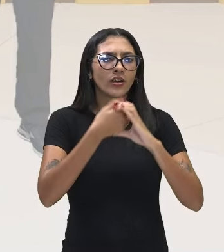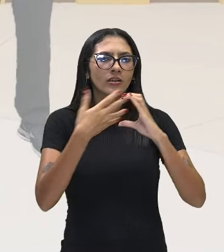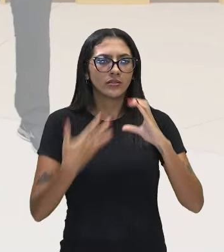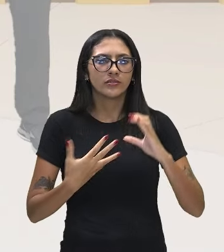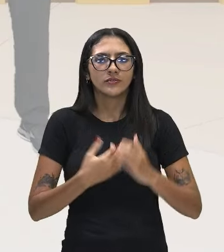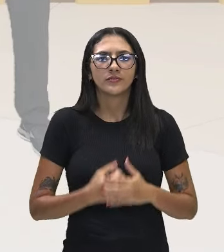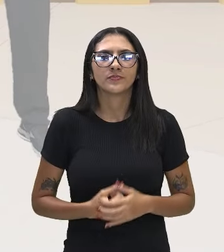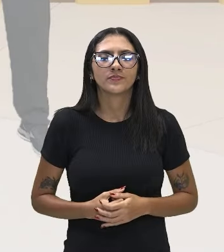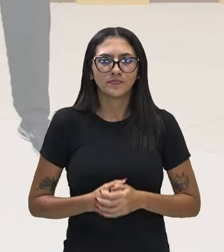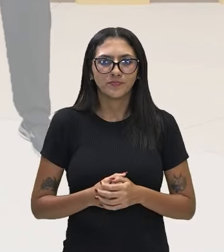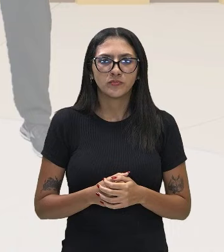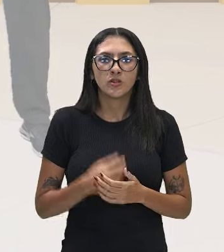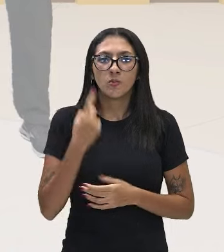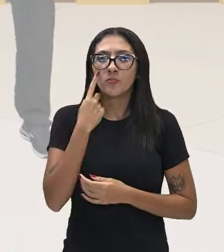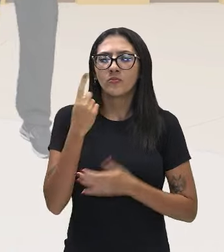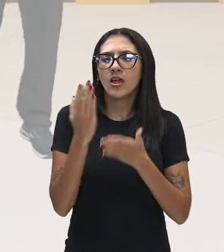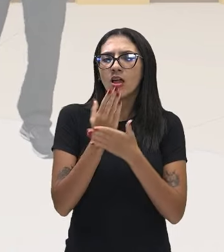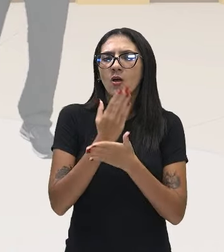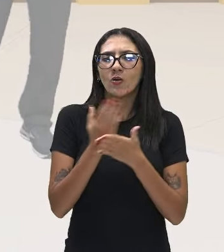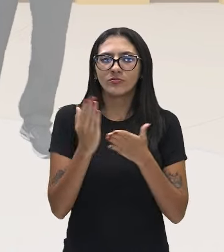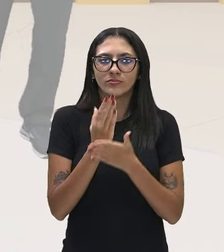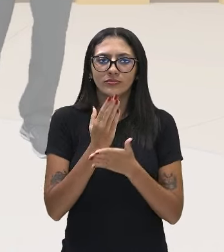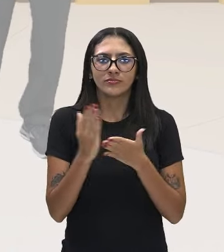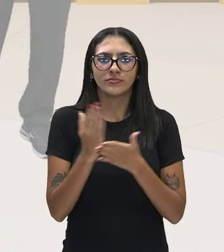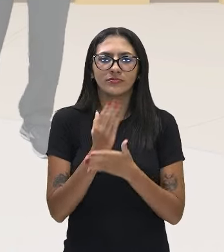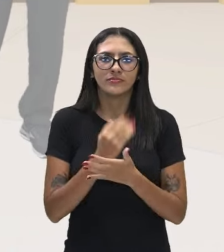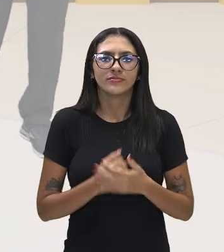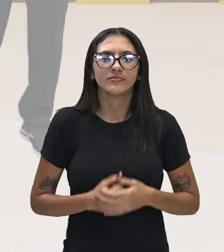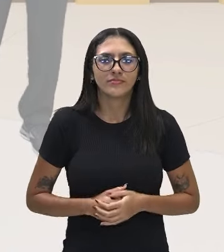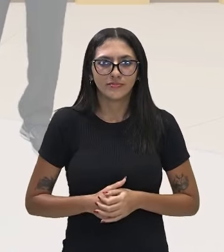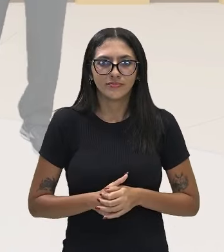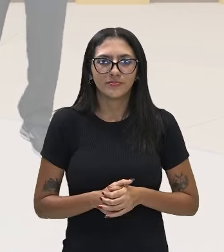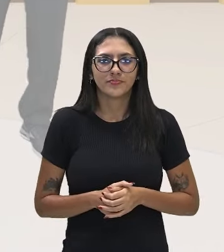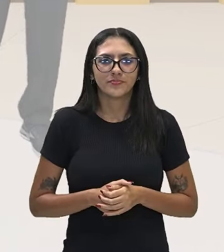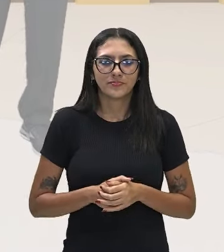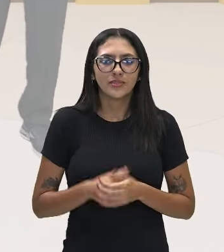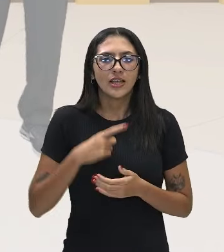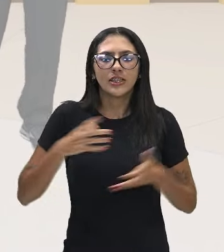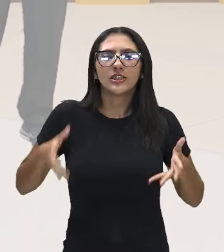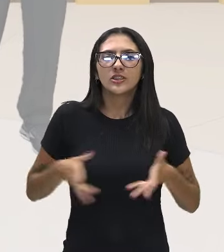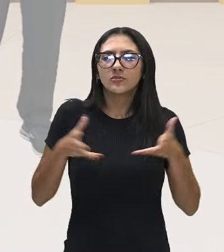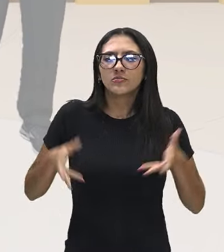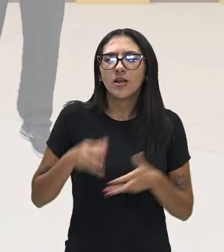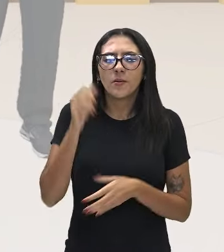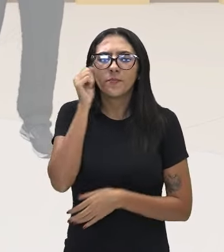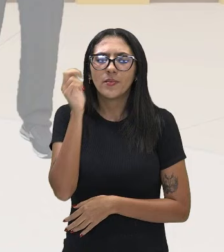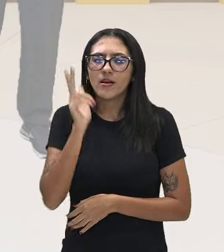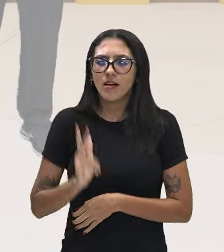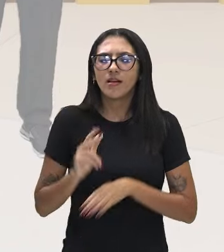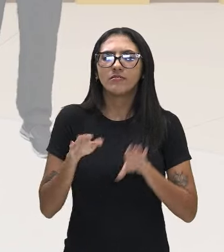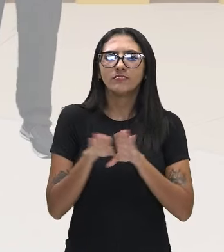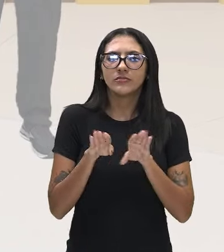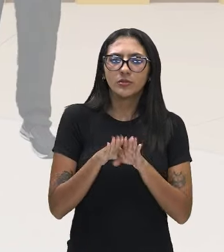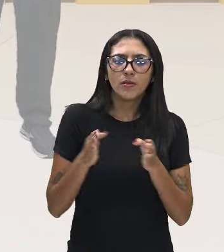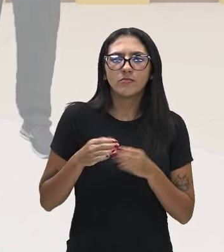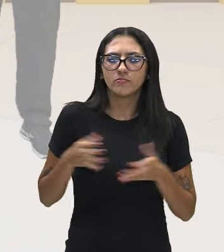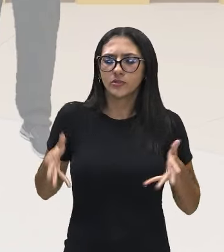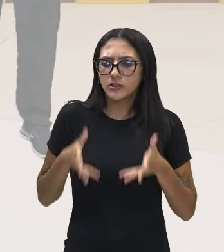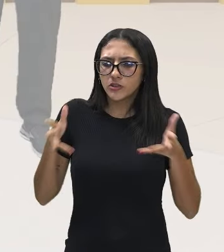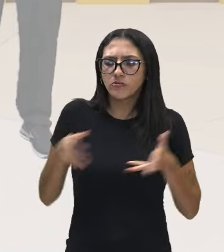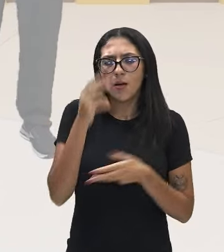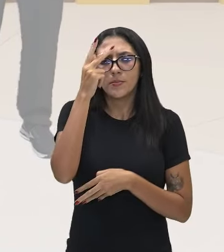ver algumas. Estimula a criatividade e inovação, incentivando artistas